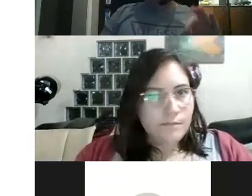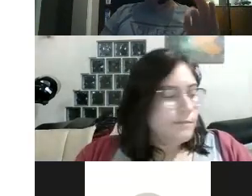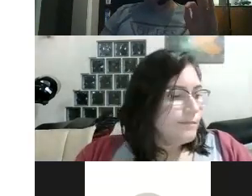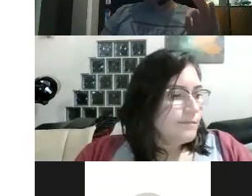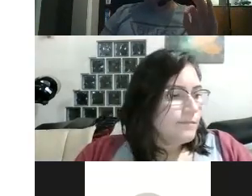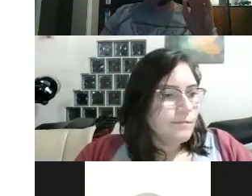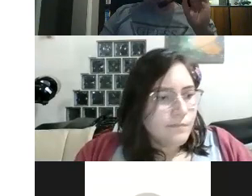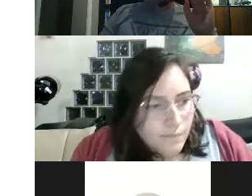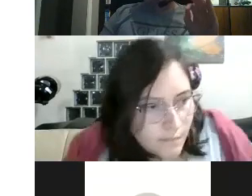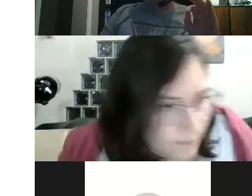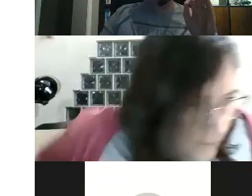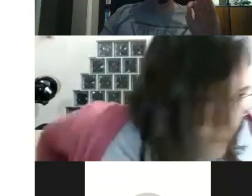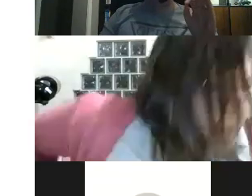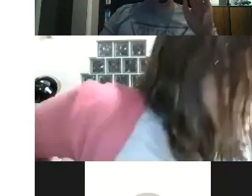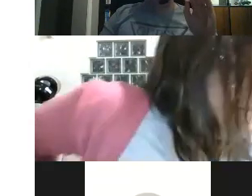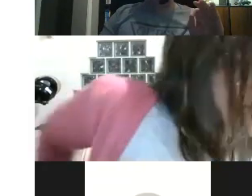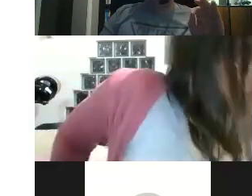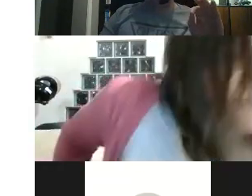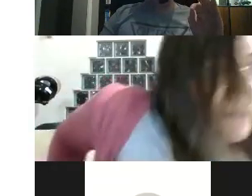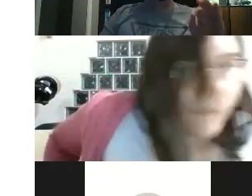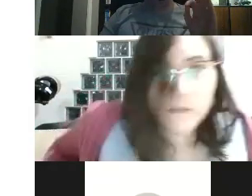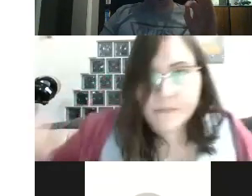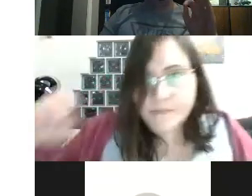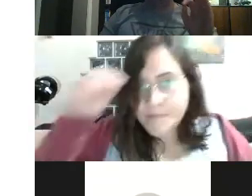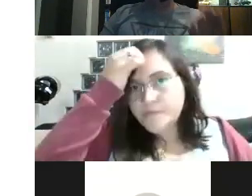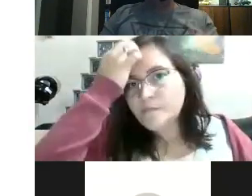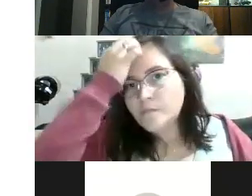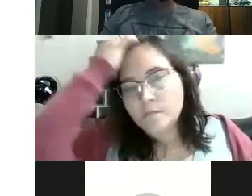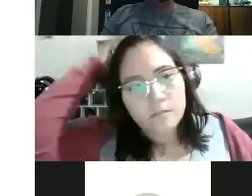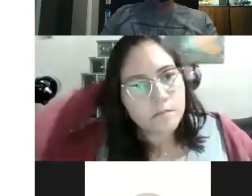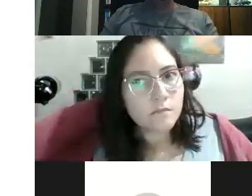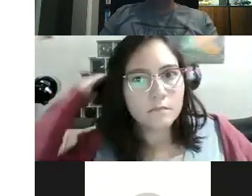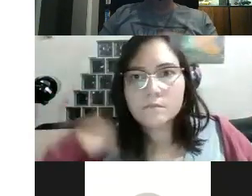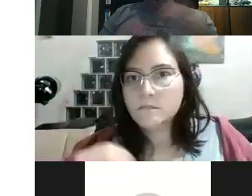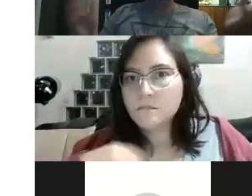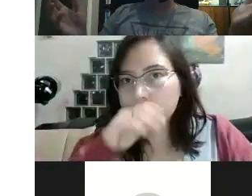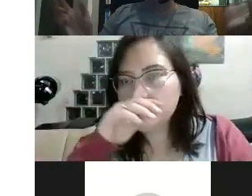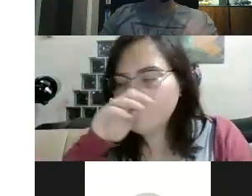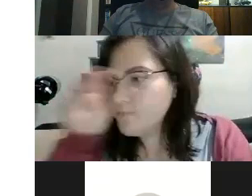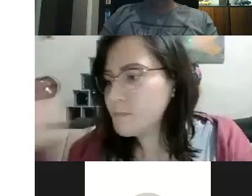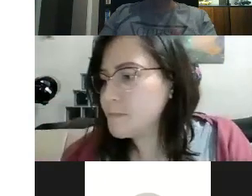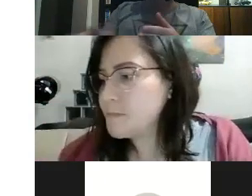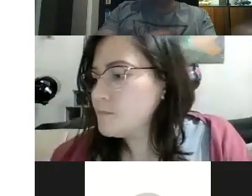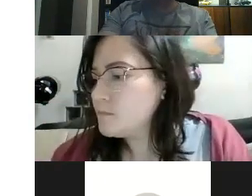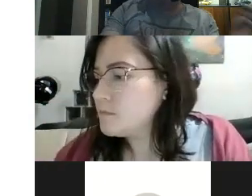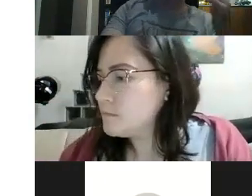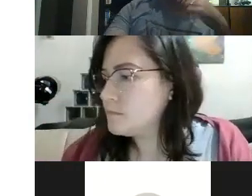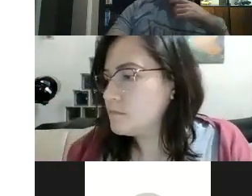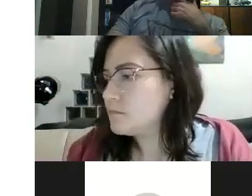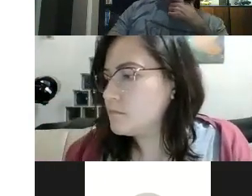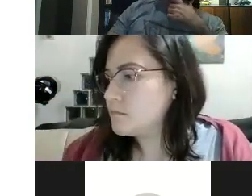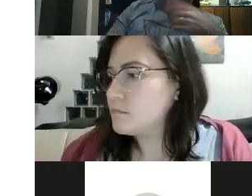Dia 23 de julho do ano passado, que temperatura estava? Ninguém lembra. Mas devia ser